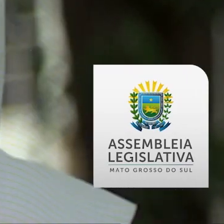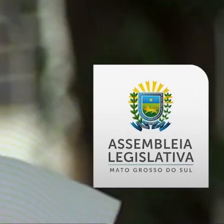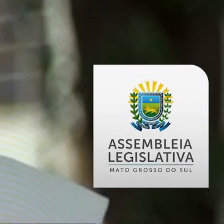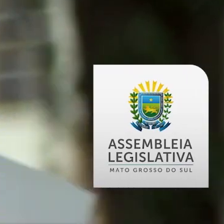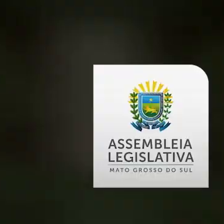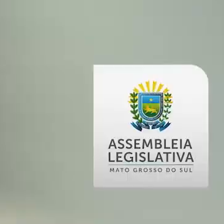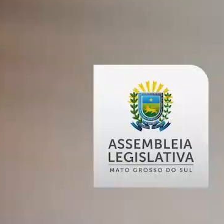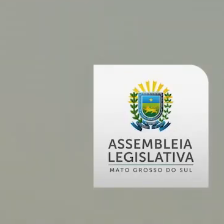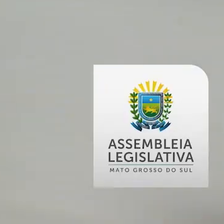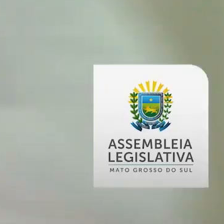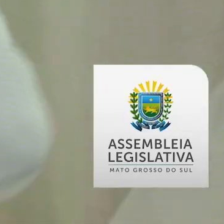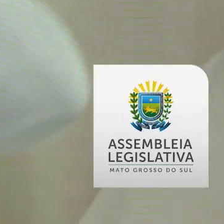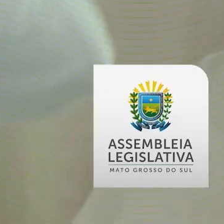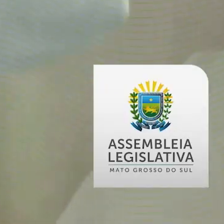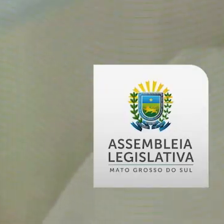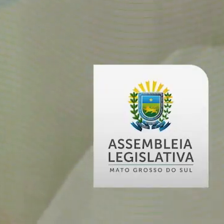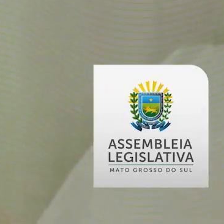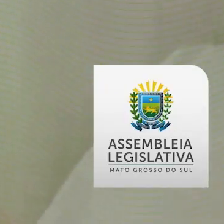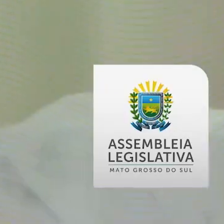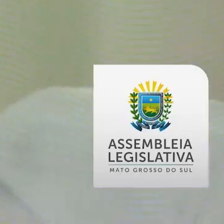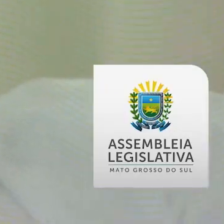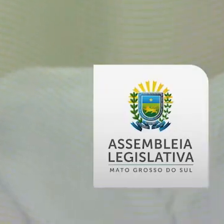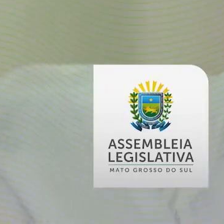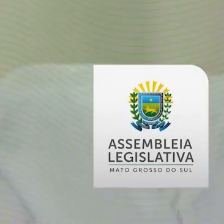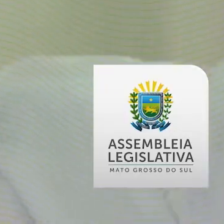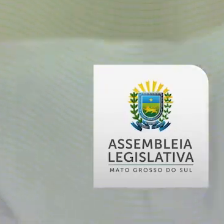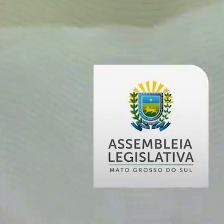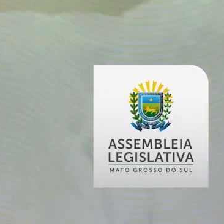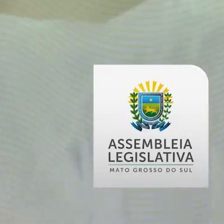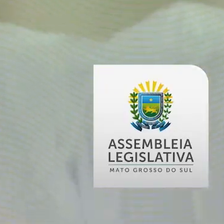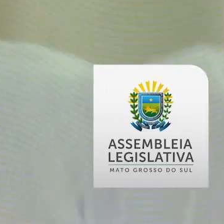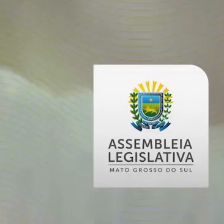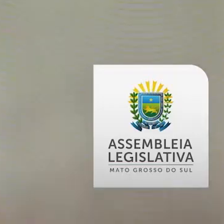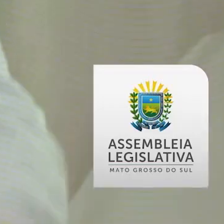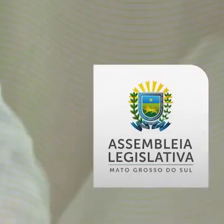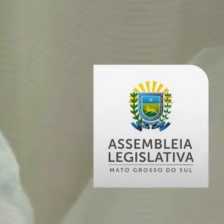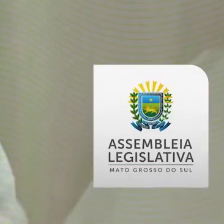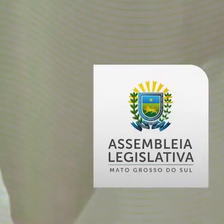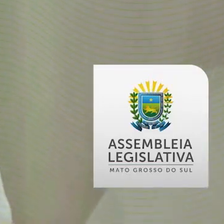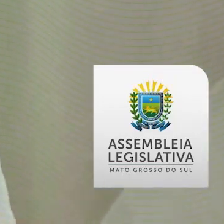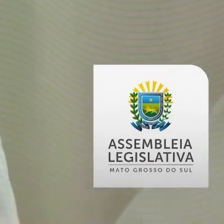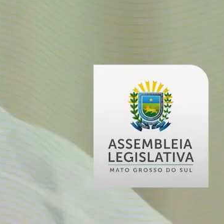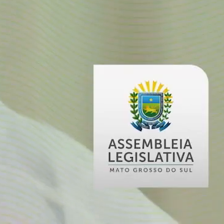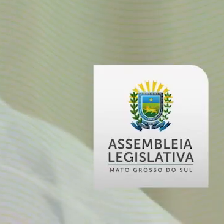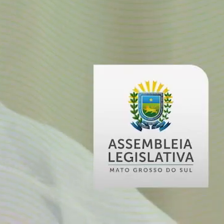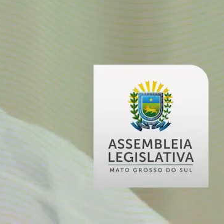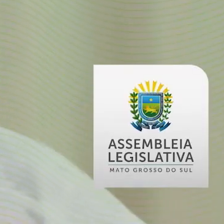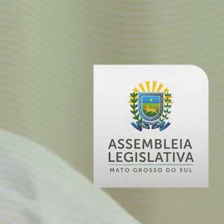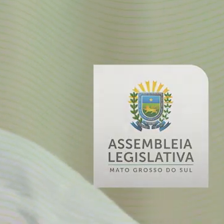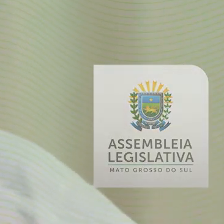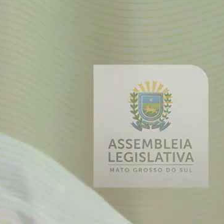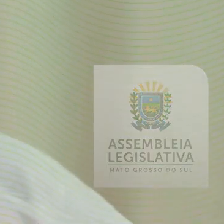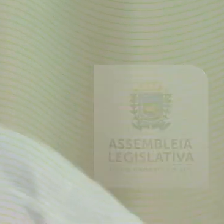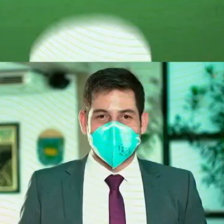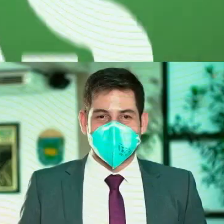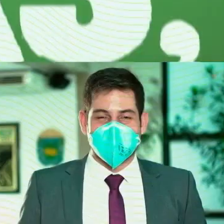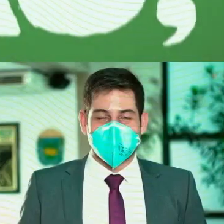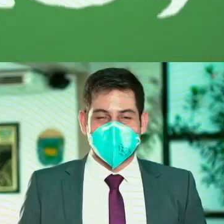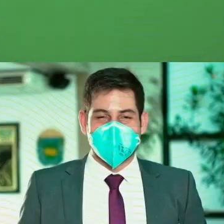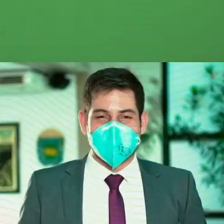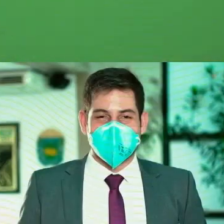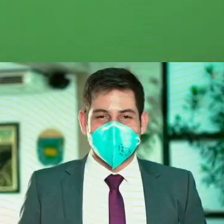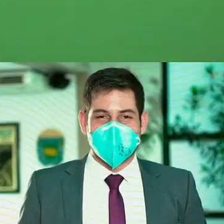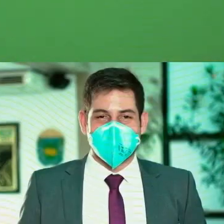Covid-19. E do enfermeiro Edmilson, que tem trabalhado incansavelmente para salvar a vida de muitos. São as histórias